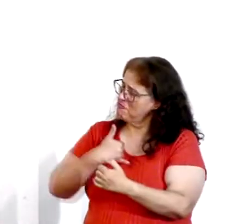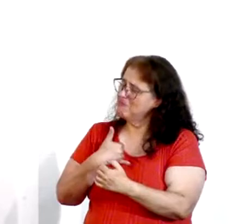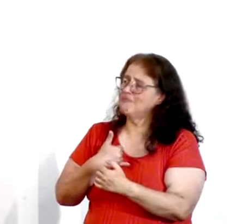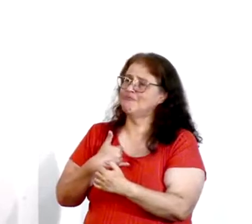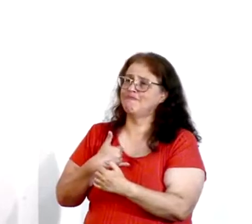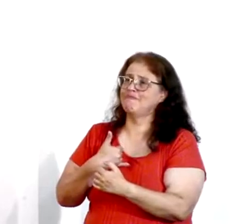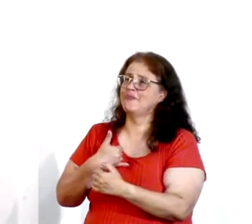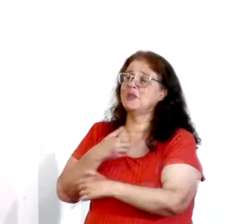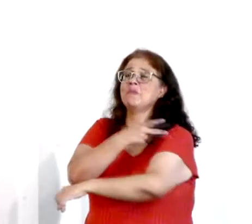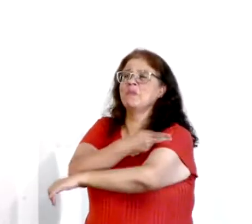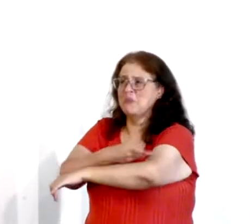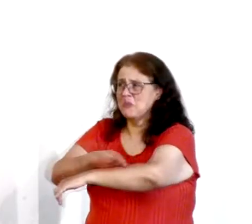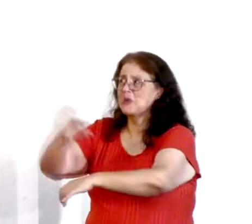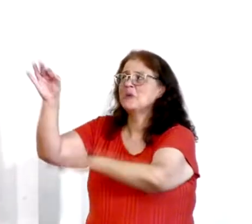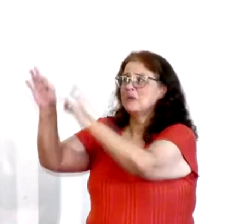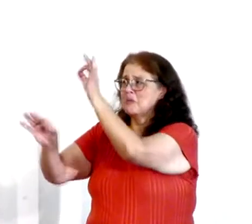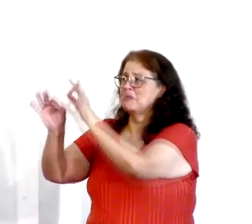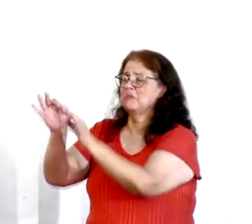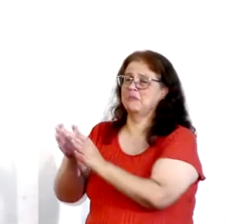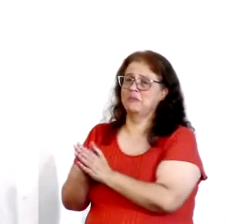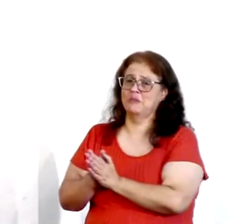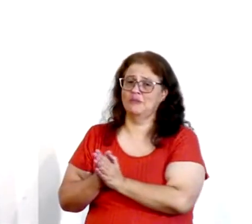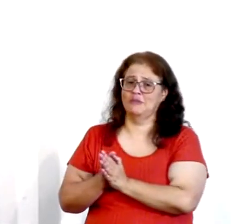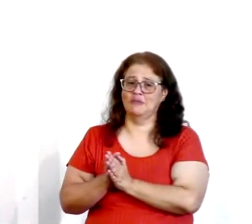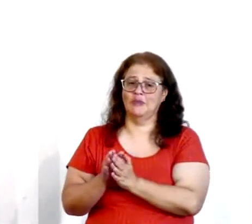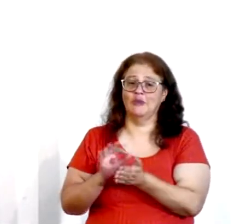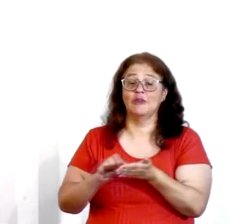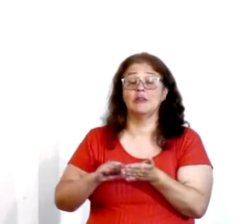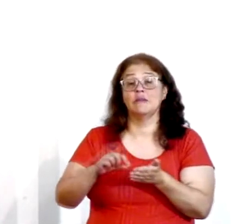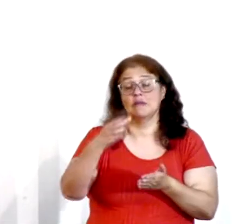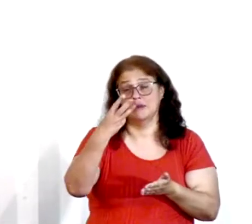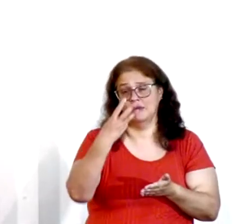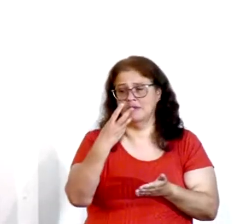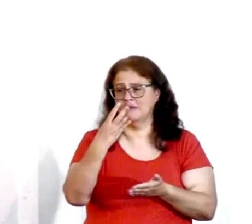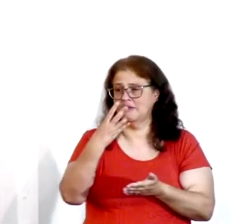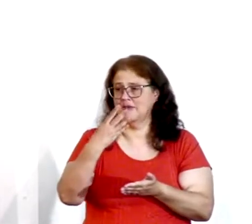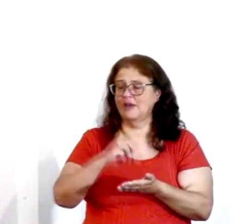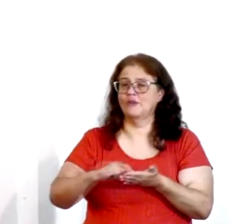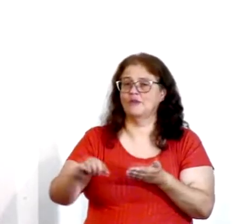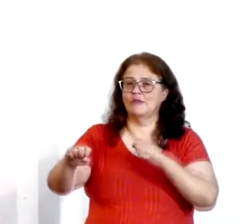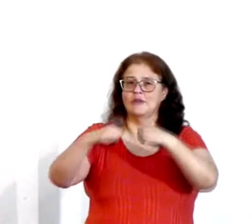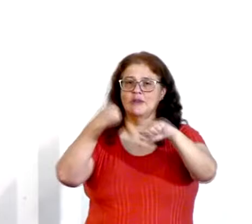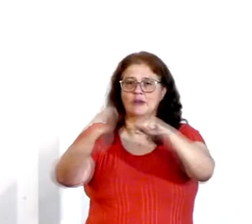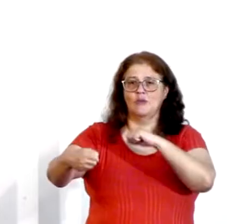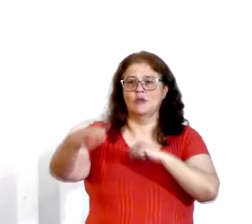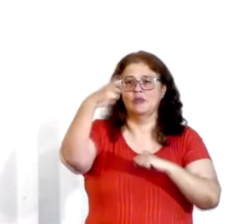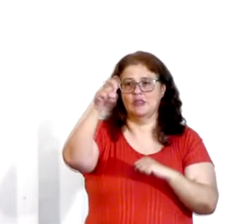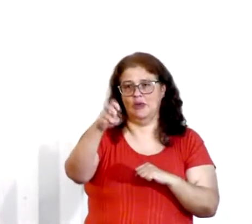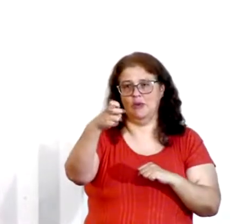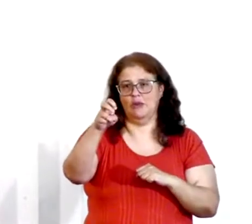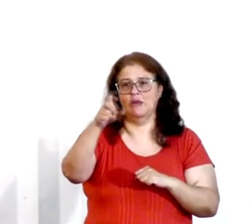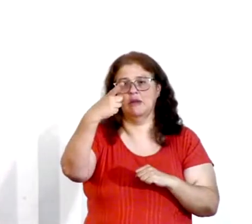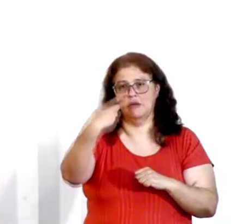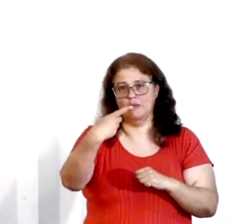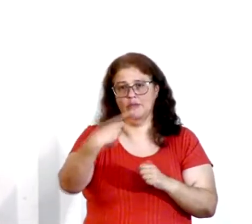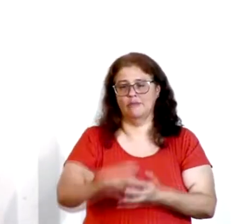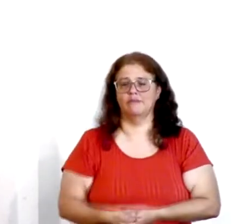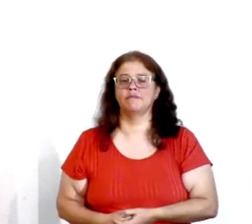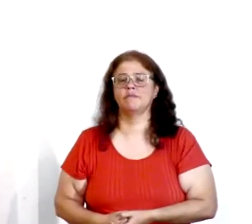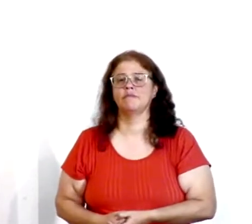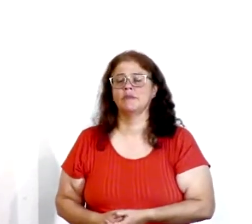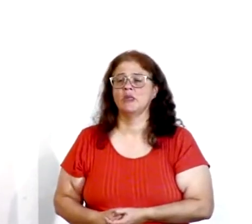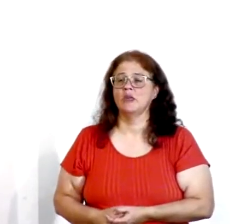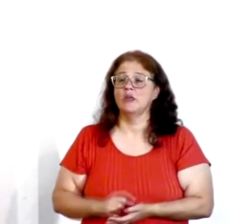e puro no teu julgar. Versículo 4 do Salmo 51. Ele no